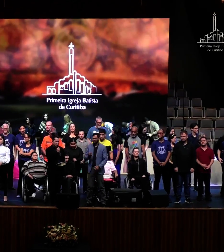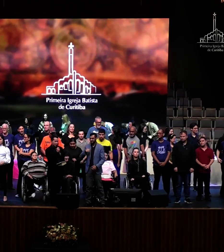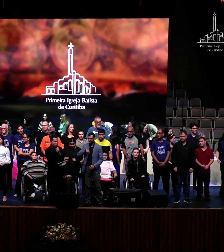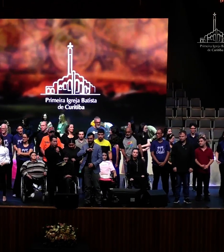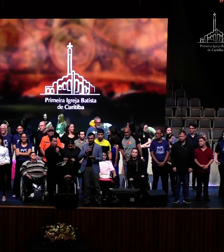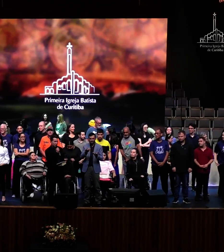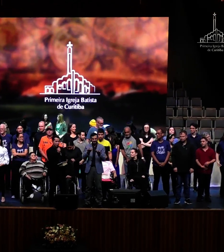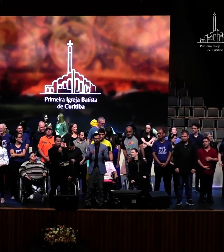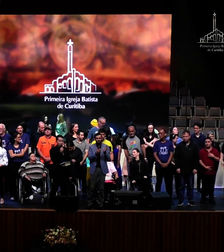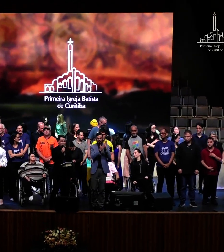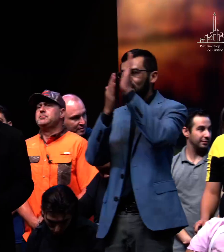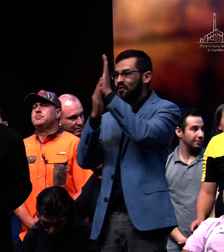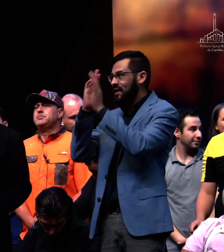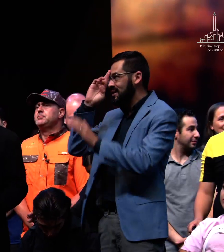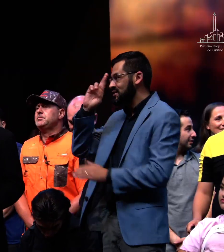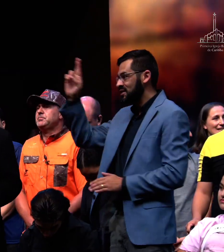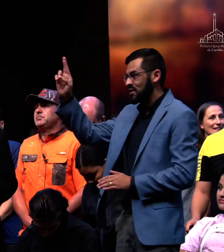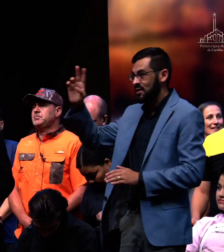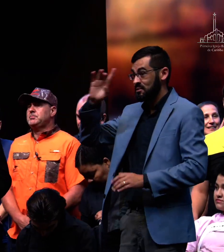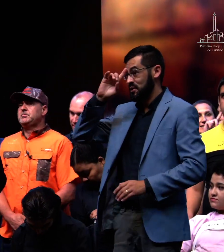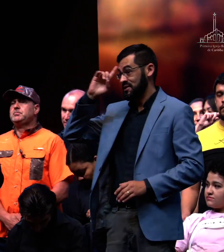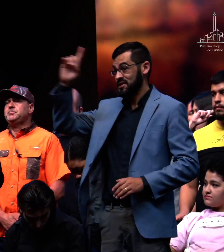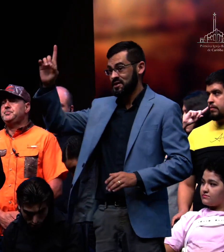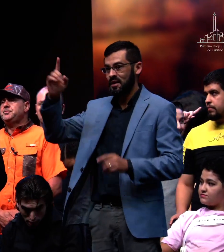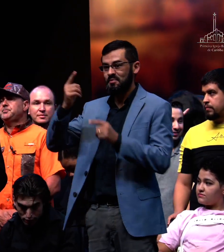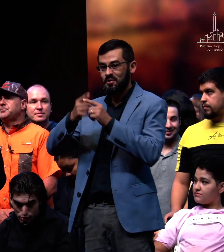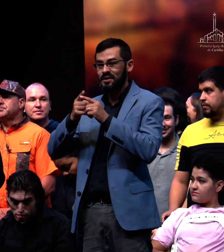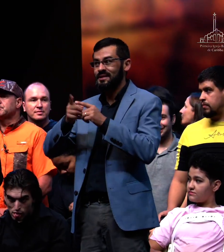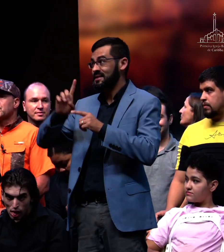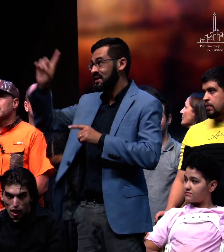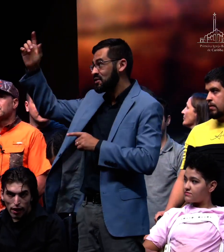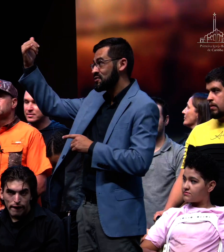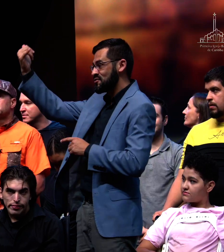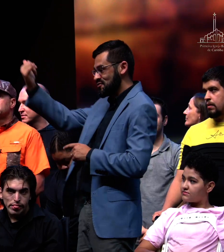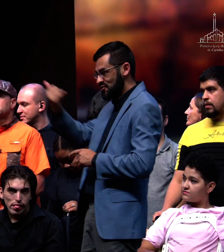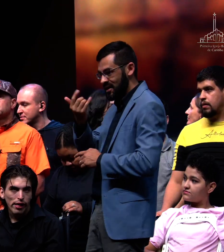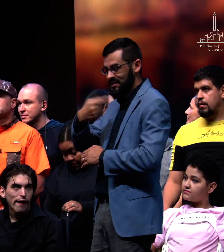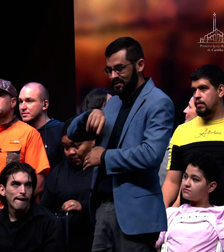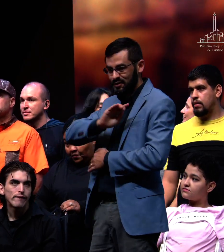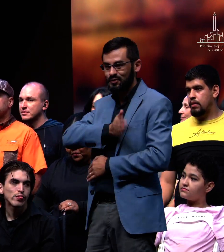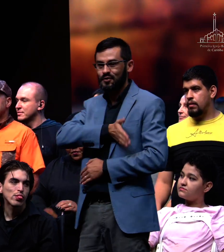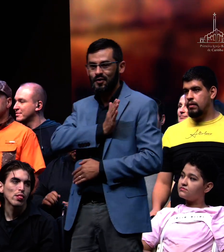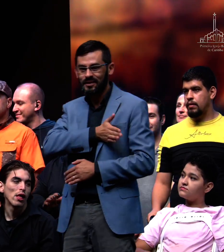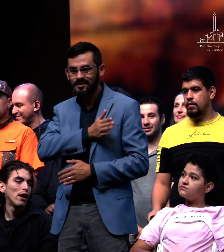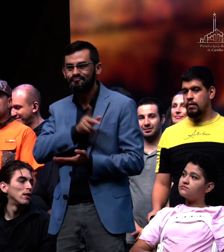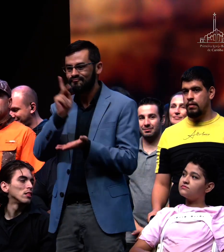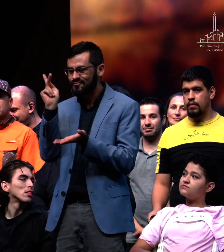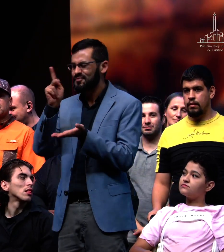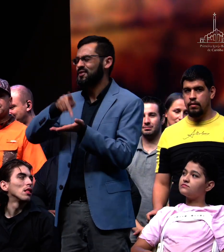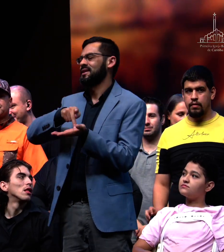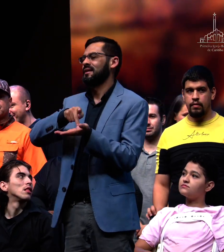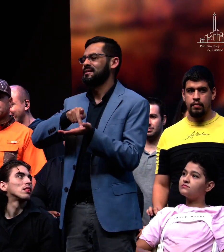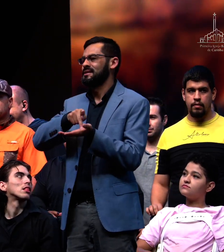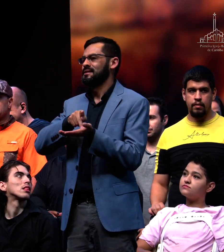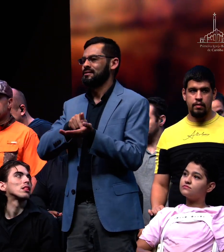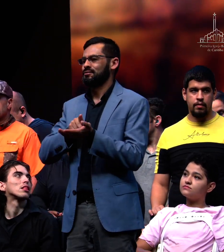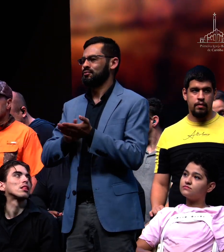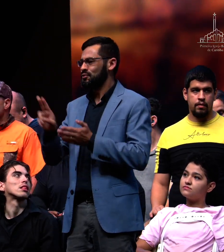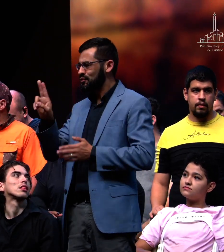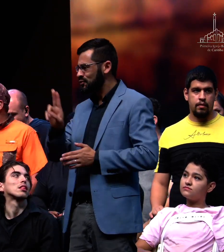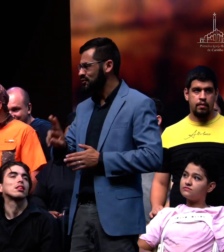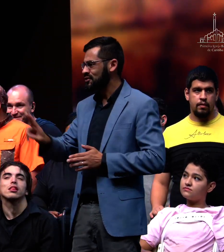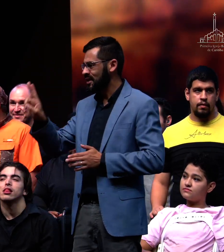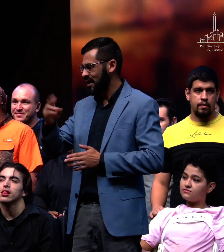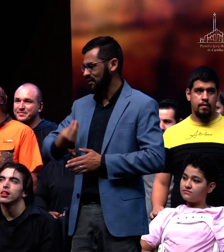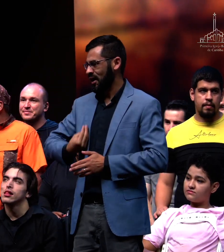queremos louvar ao Senhor por esse dia onde Ele mesmo fala ao nosso coração através dos seus